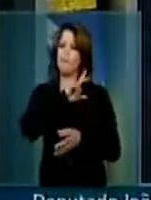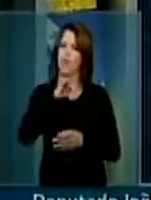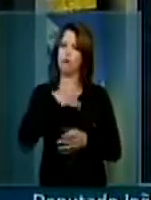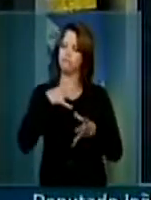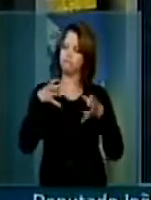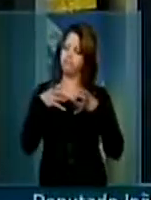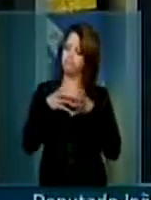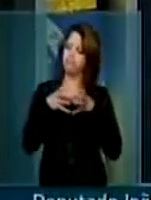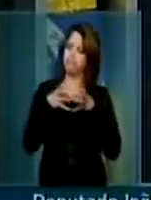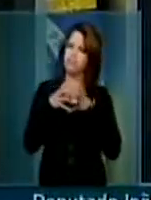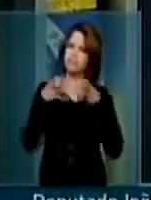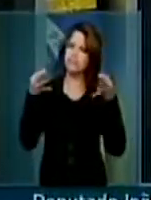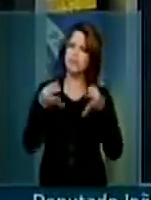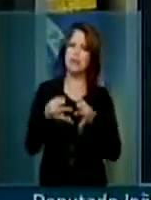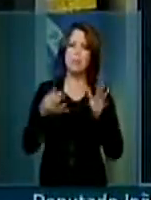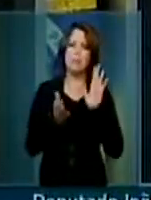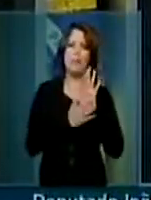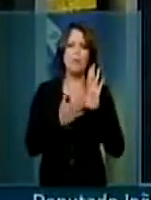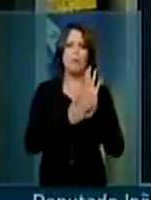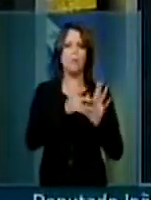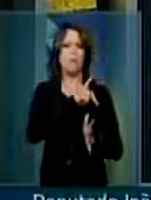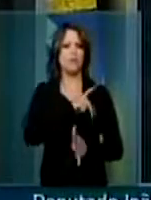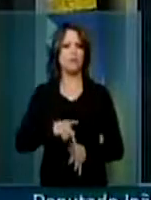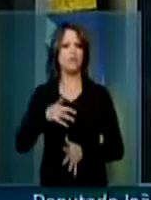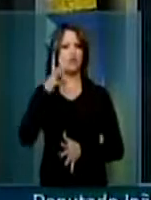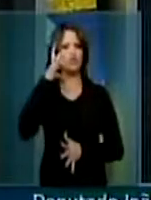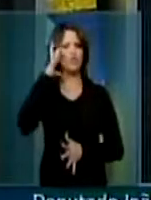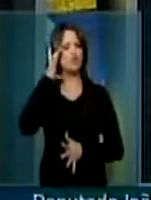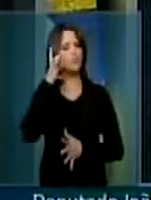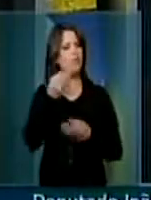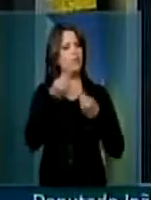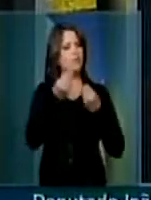estamos fechados com a proposta da presidente